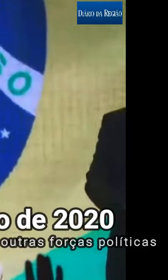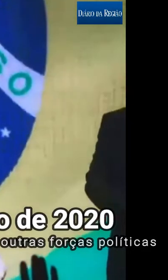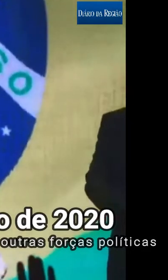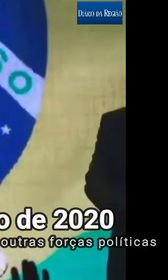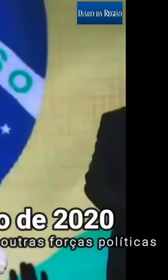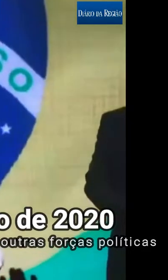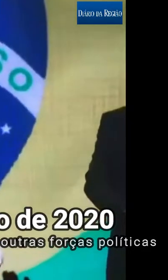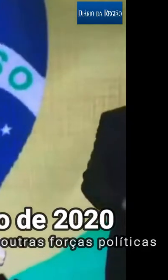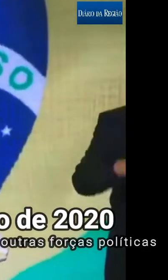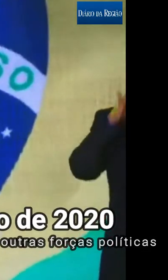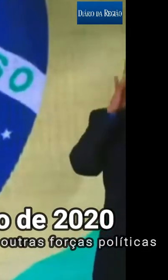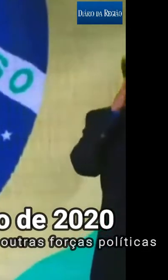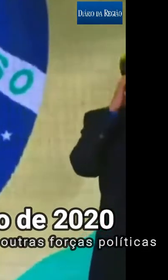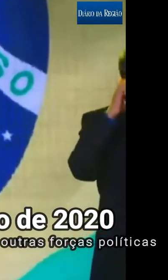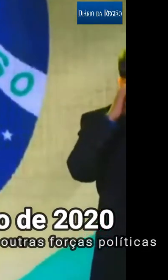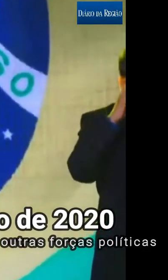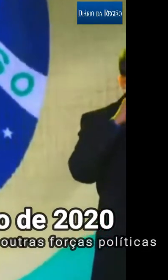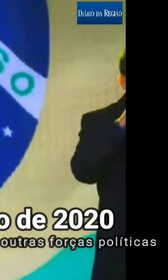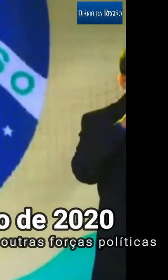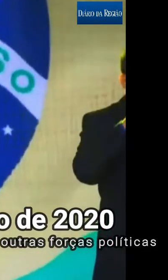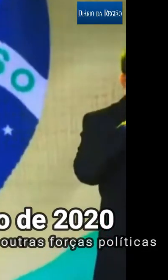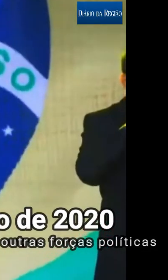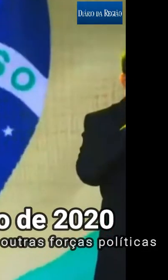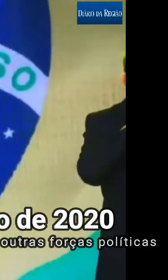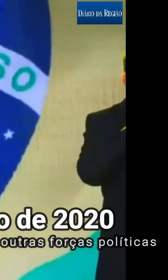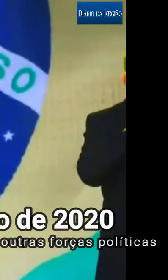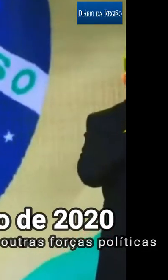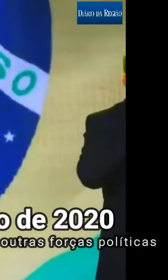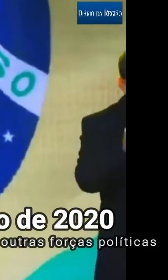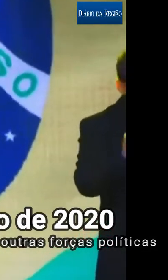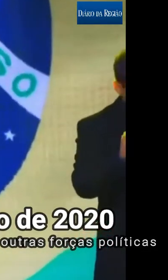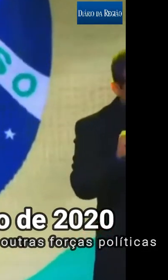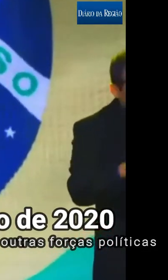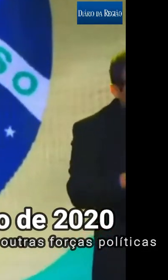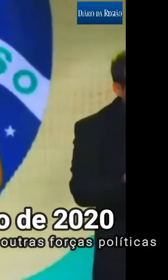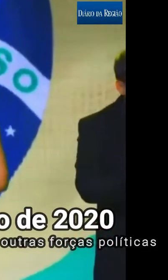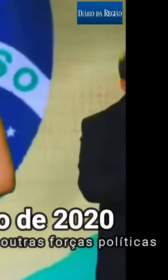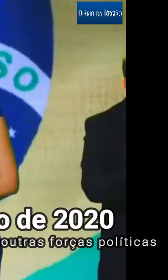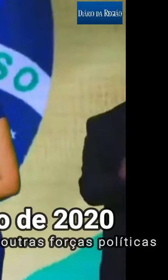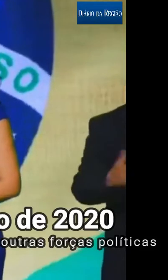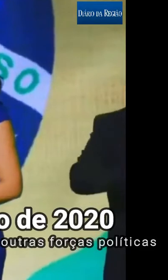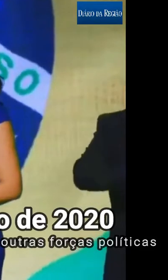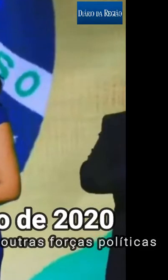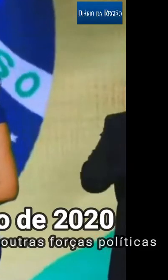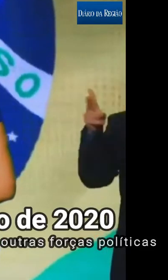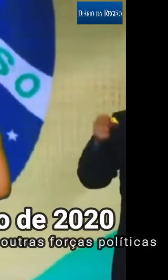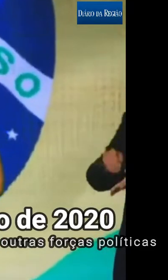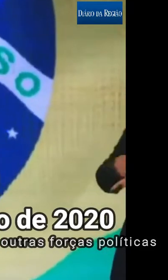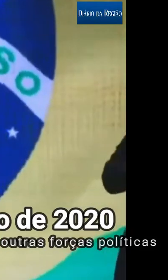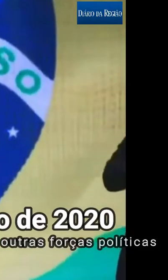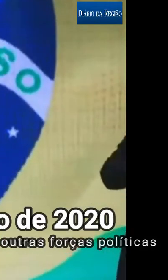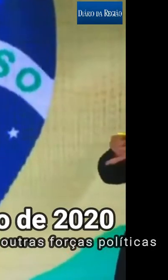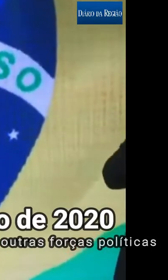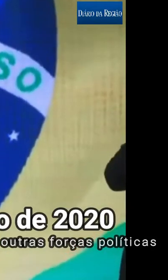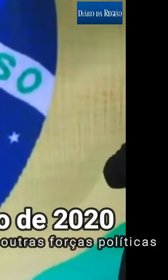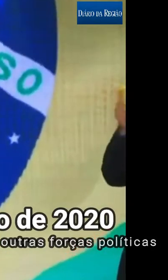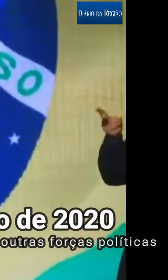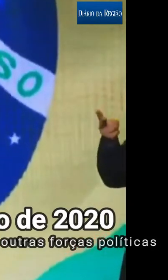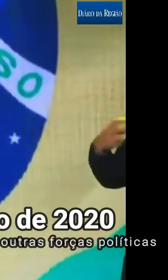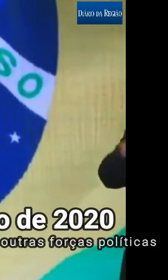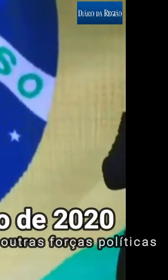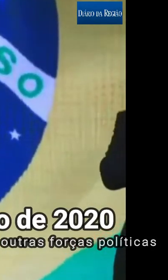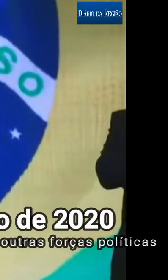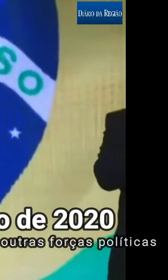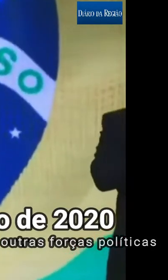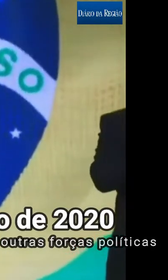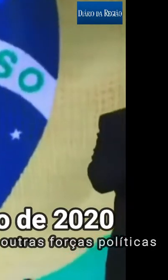meu prezado cuiabano. Desde o primeiro momento, nos apoiou Coronel